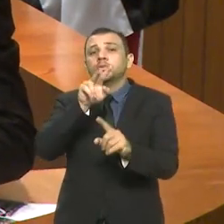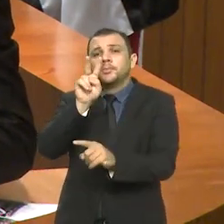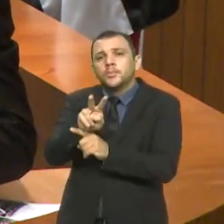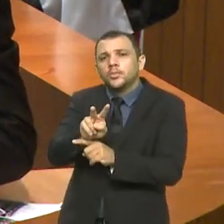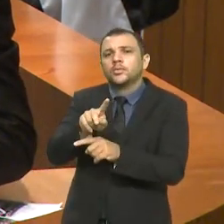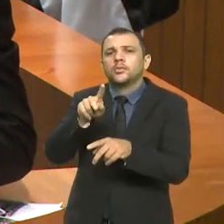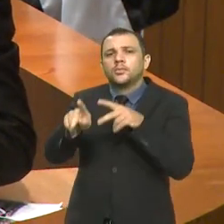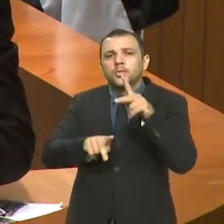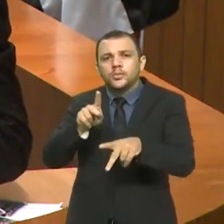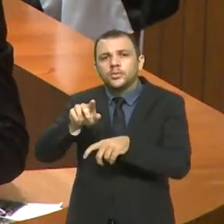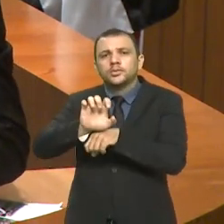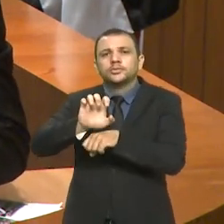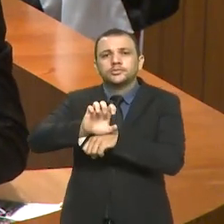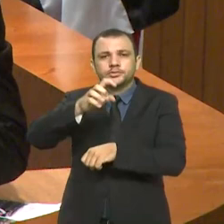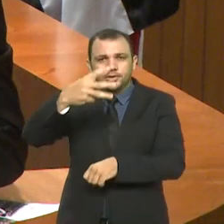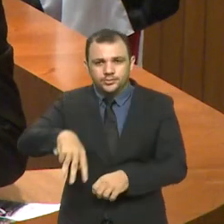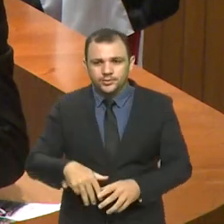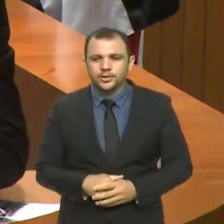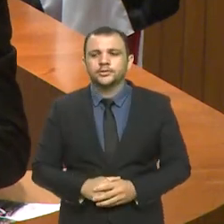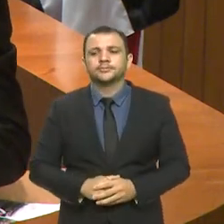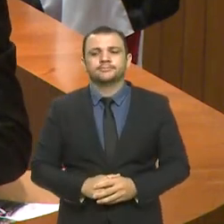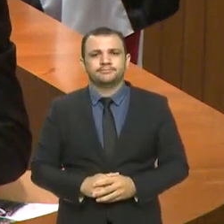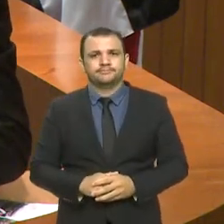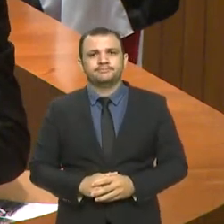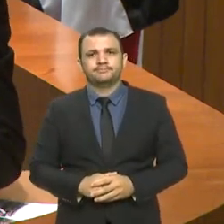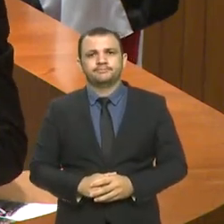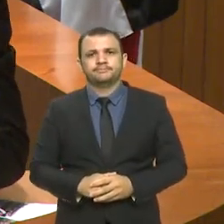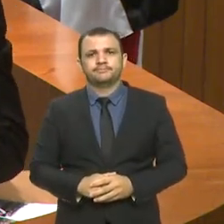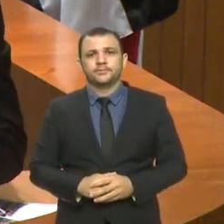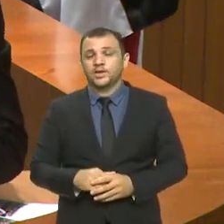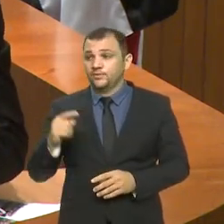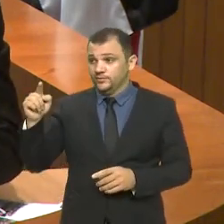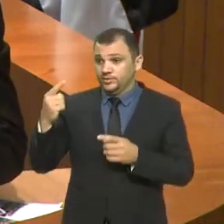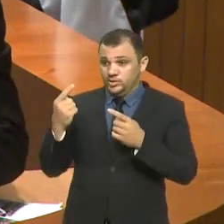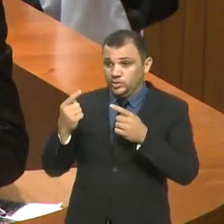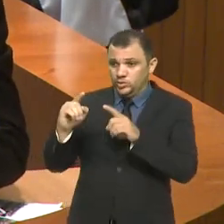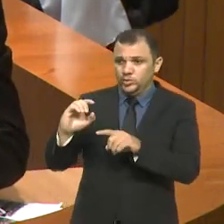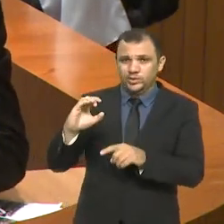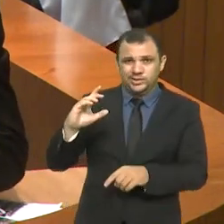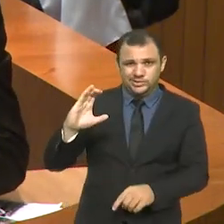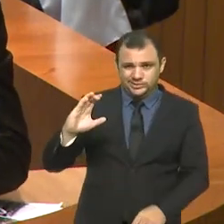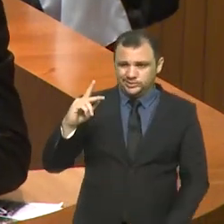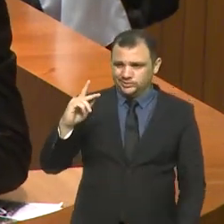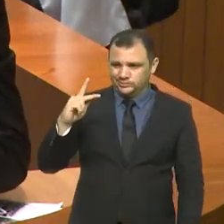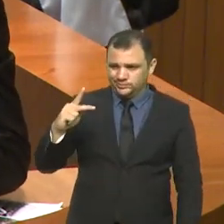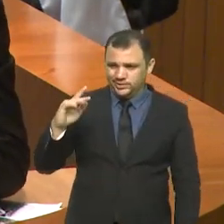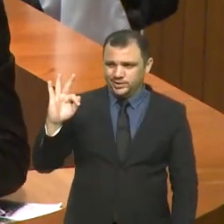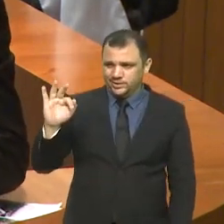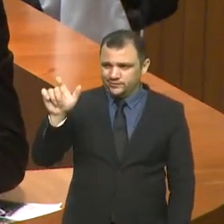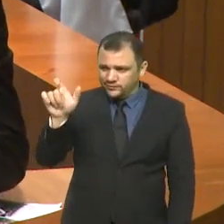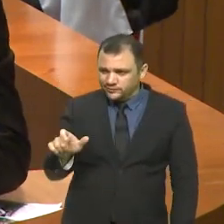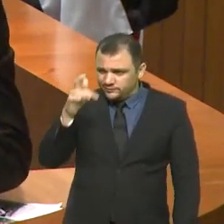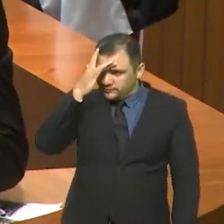Maranhão. Não contra a CPF, não contra o nome de uma pessoa, mas